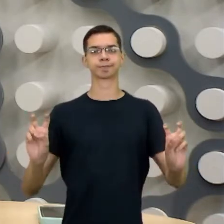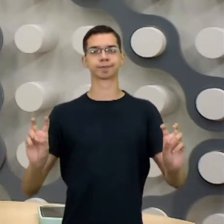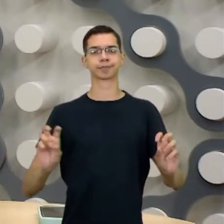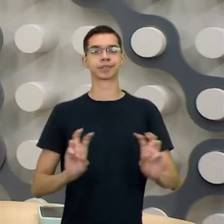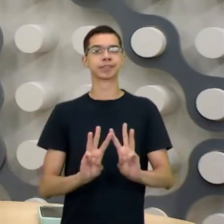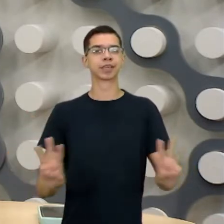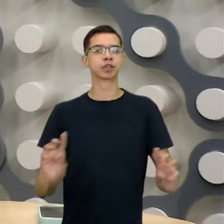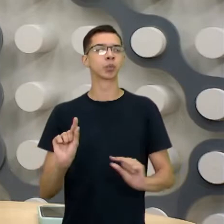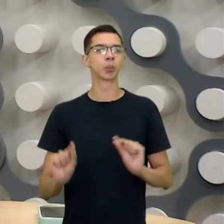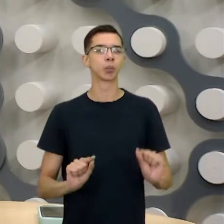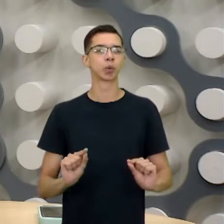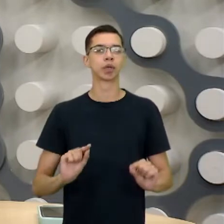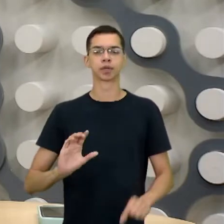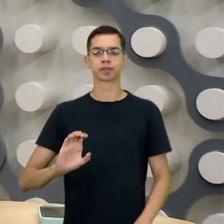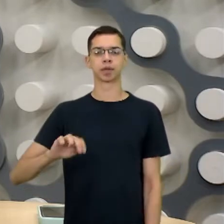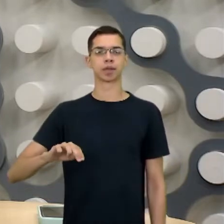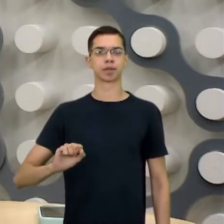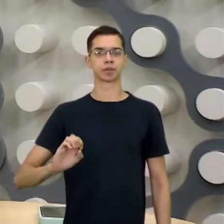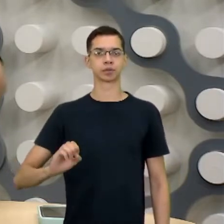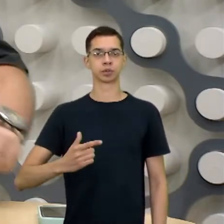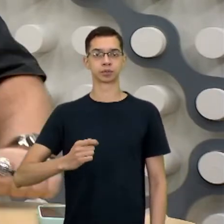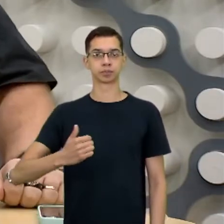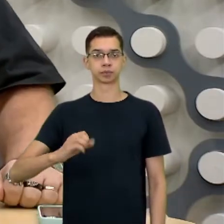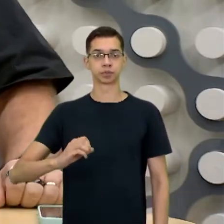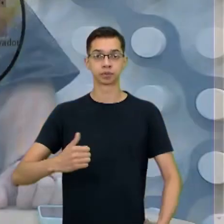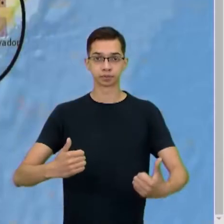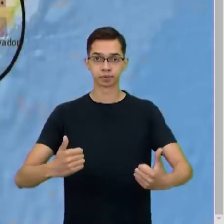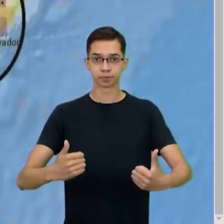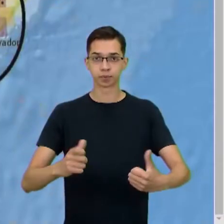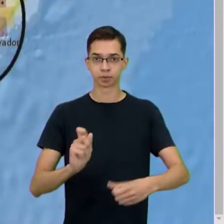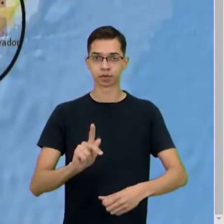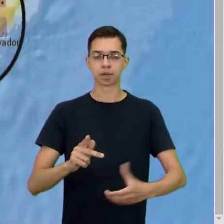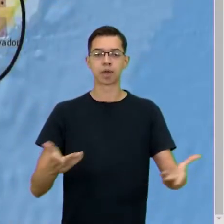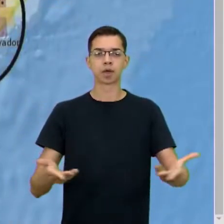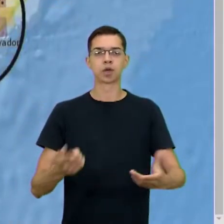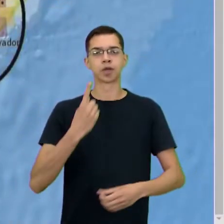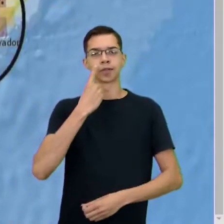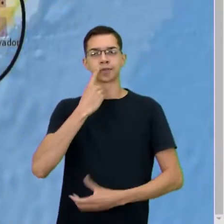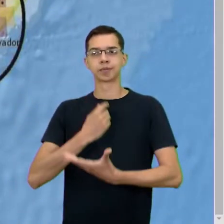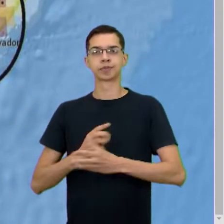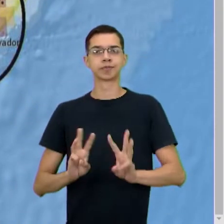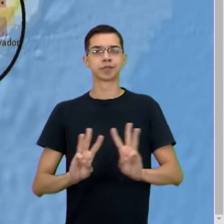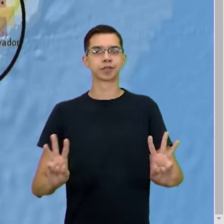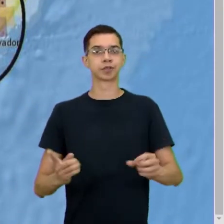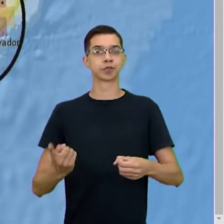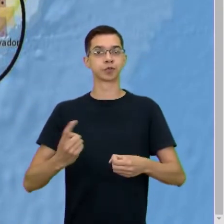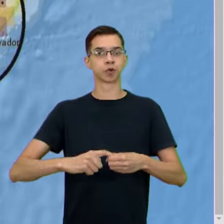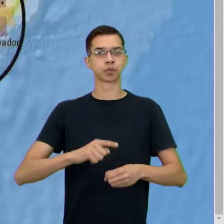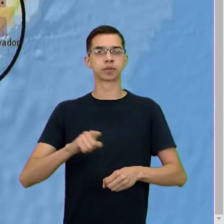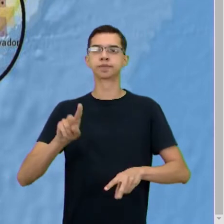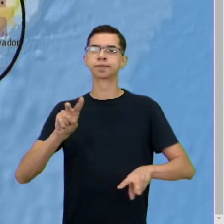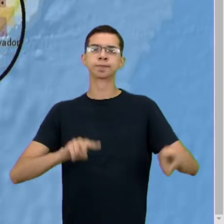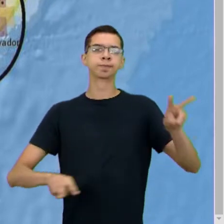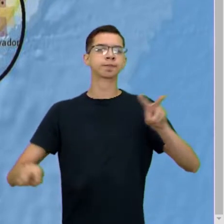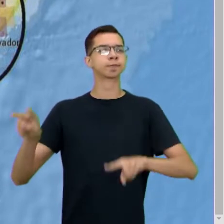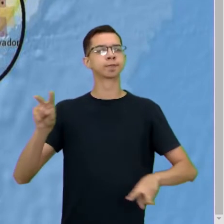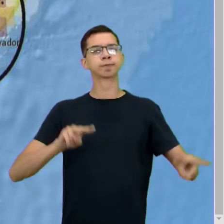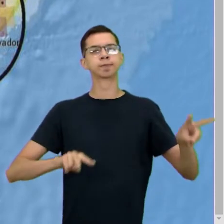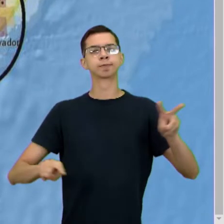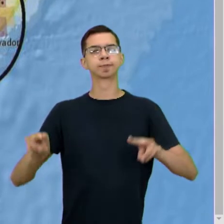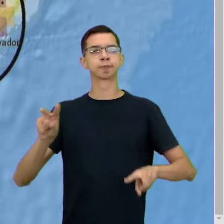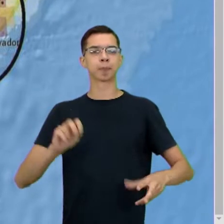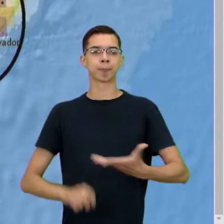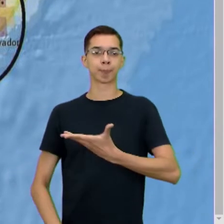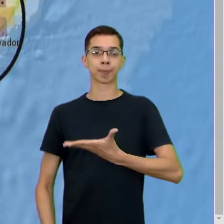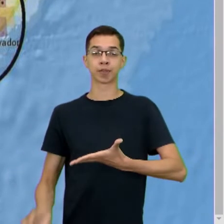é Censo 2010, tá certo? Vamos lá voltar lá pro site e aí vocês vão ver aqui. Então nós temos aqui a